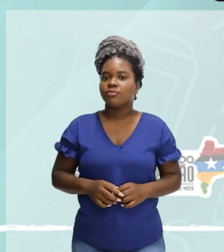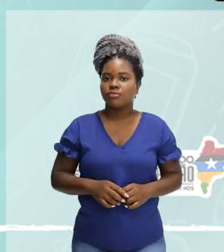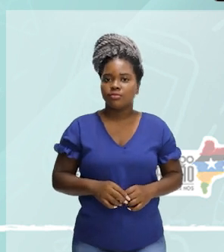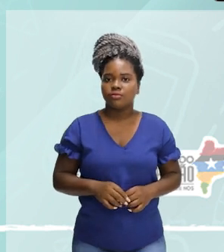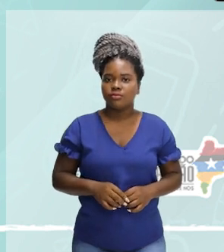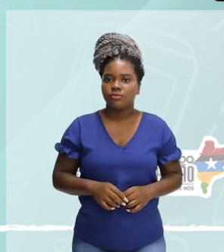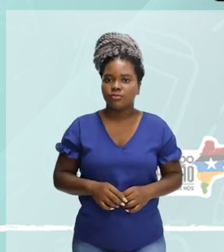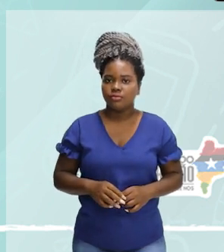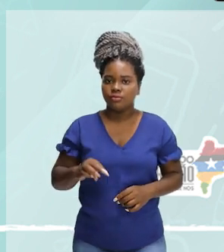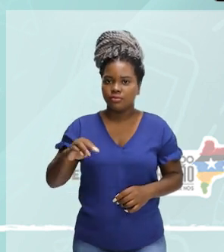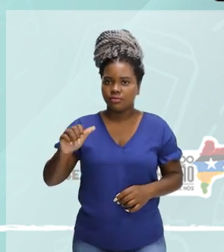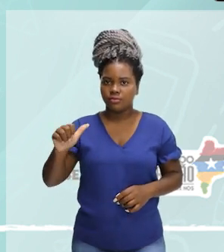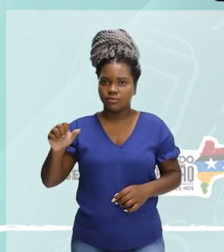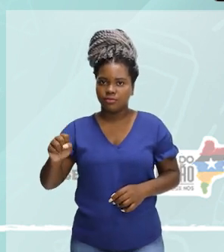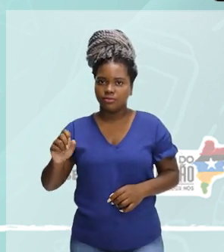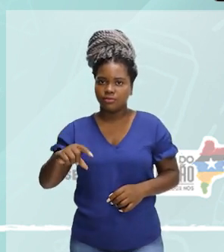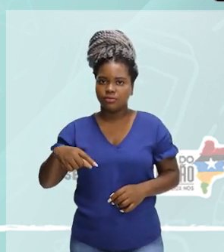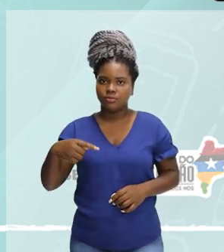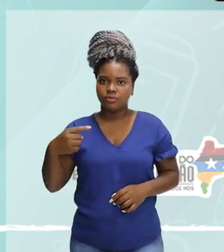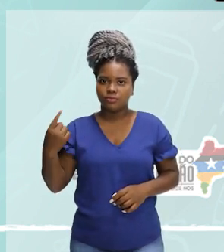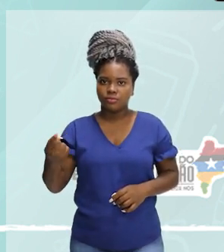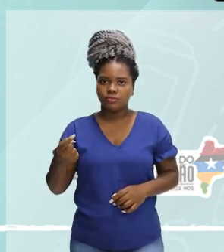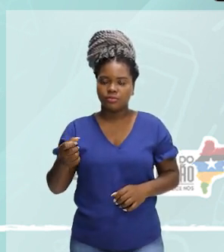logo em seguida, o adjetivo.